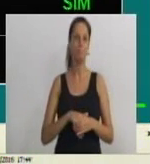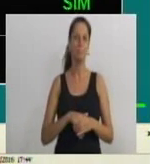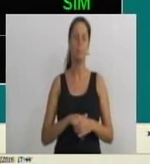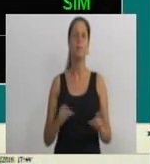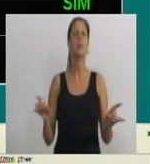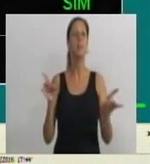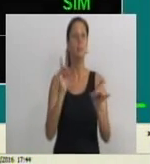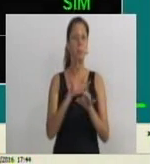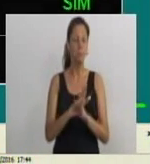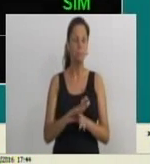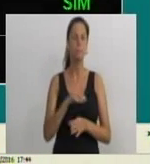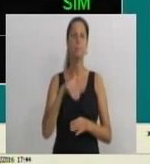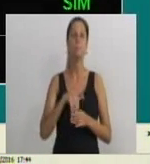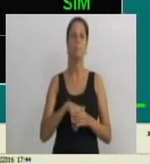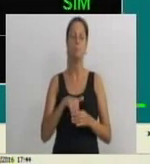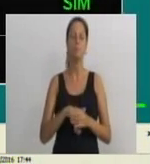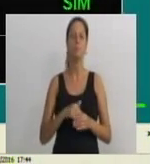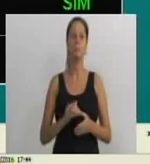Encerrada a votação.